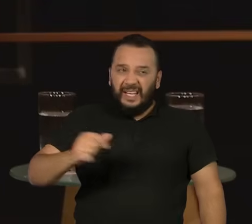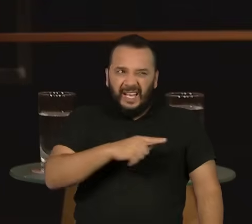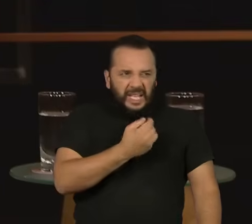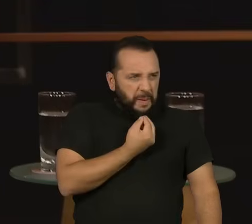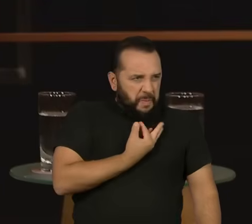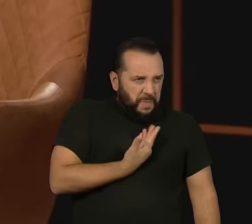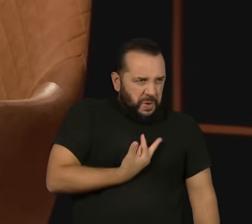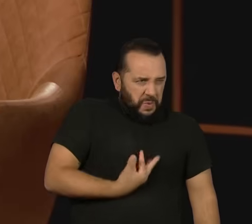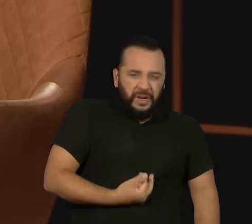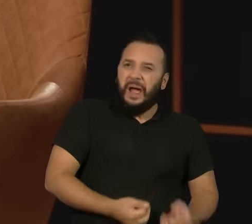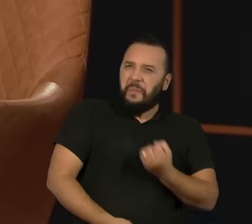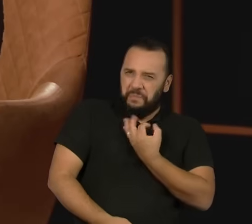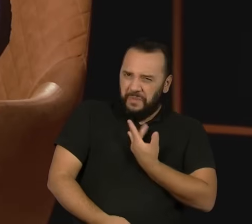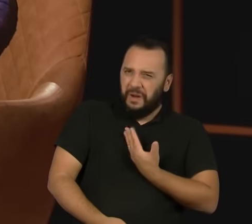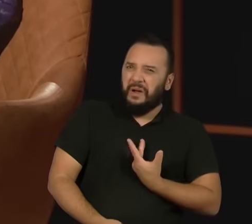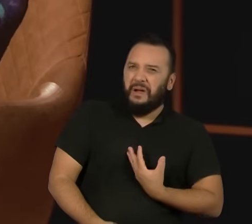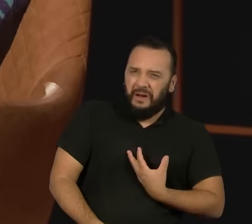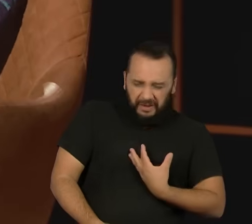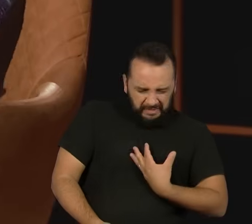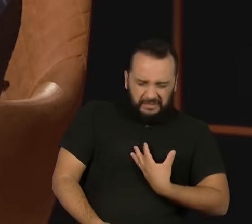tempo amargurada e ao mesmo tempo